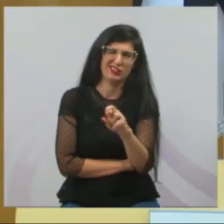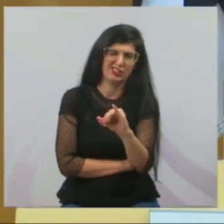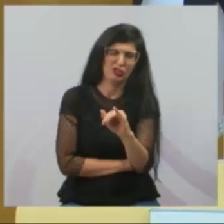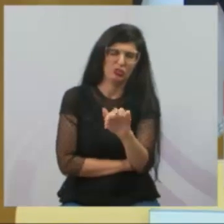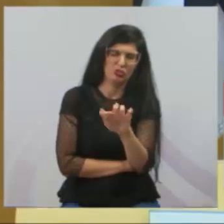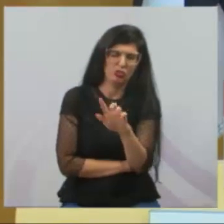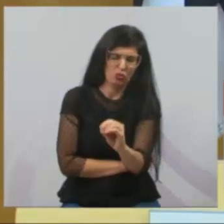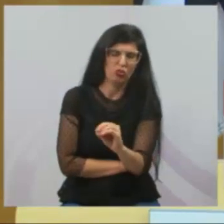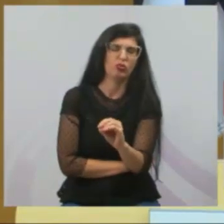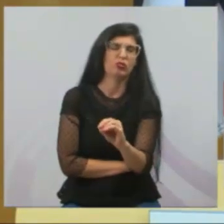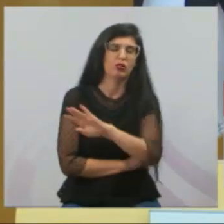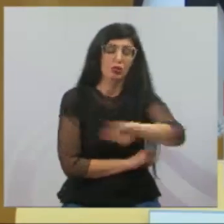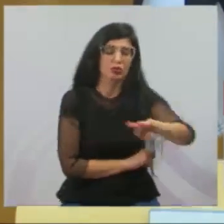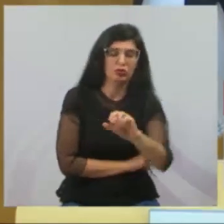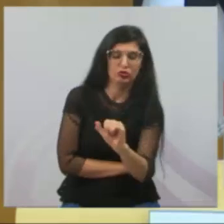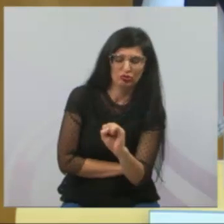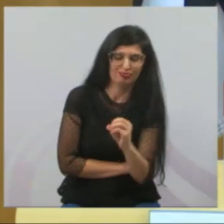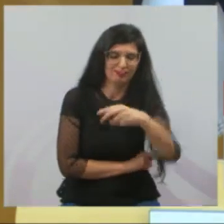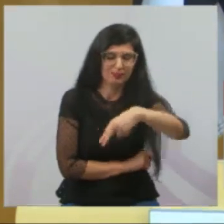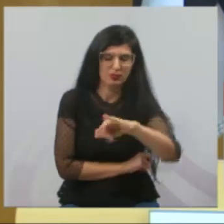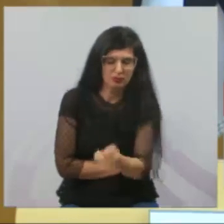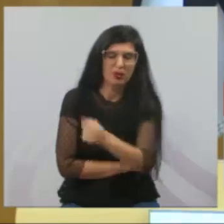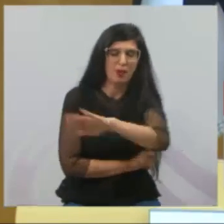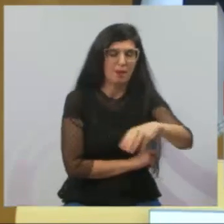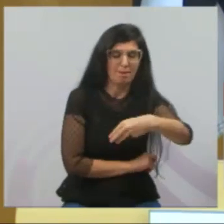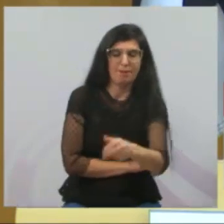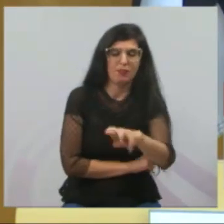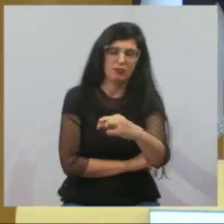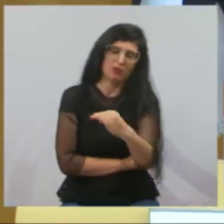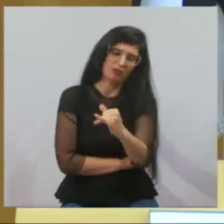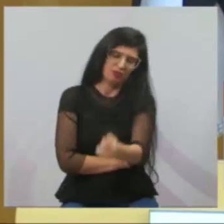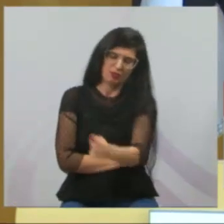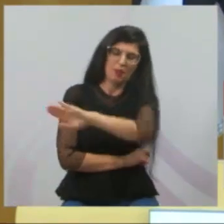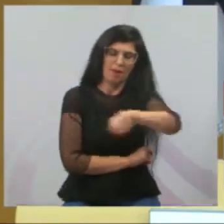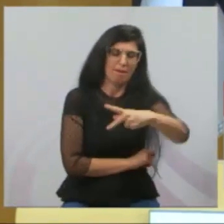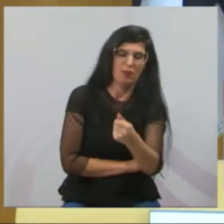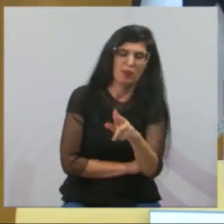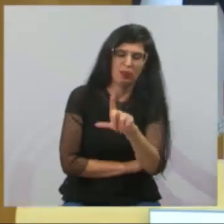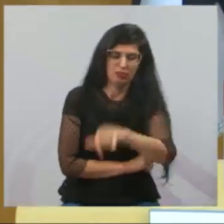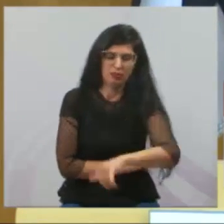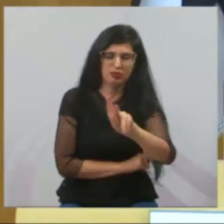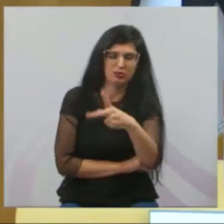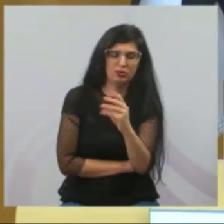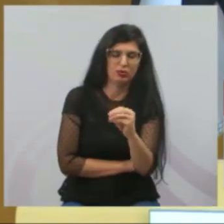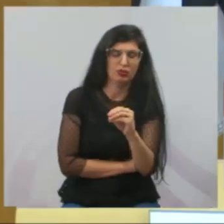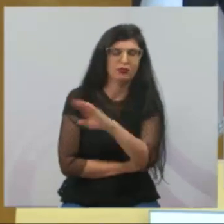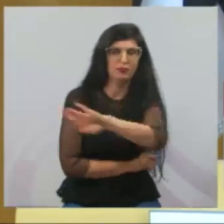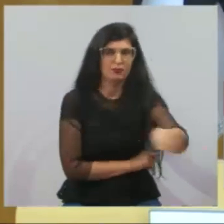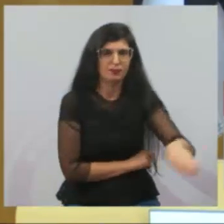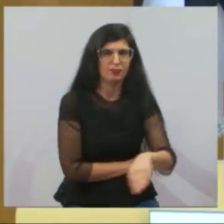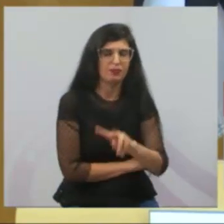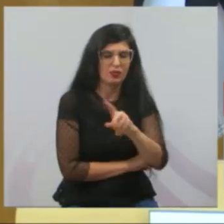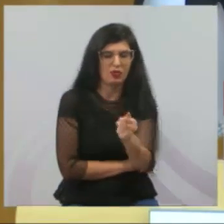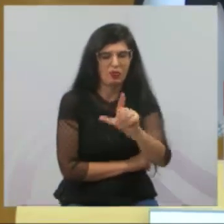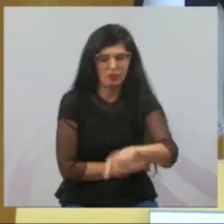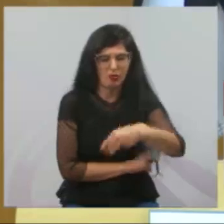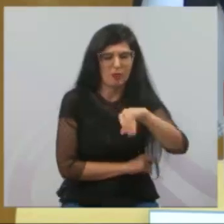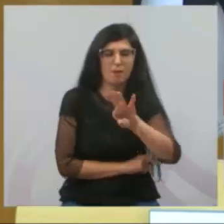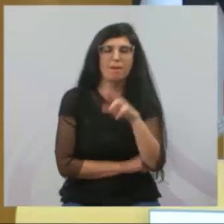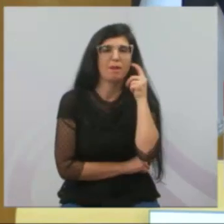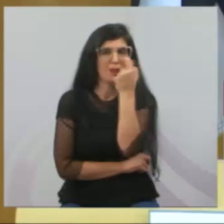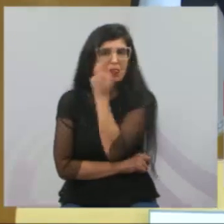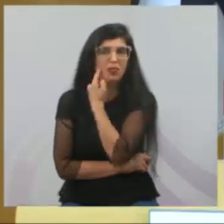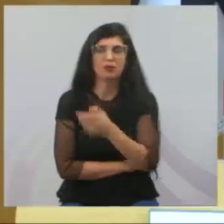Rodrigo Salomão, Sônia Regina Gonçalves, doutora Márcia Santos, Paulinho dos Condutores e o vereador Valmir do Parque Meia